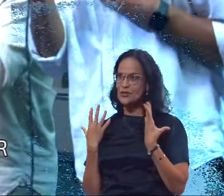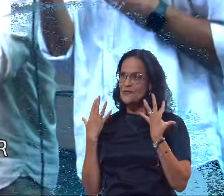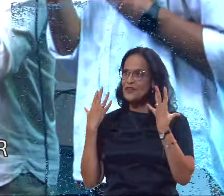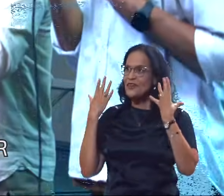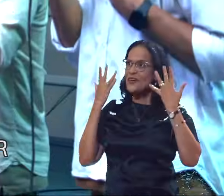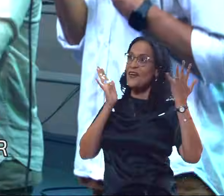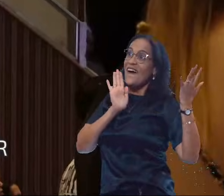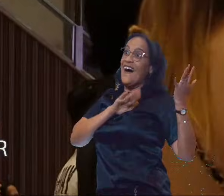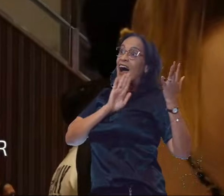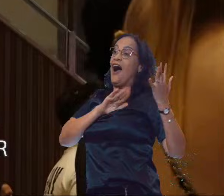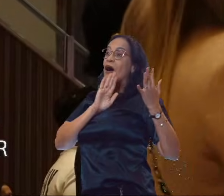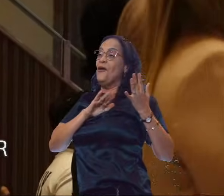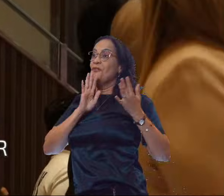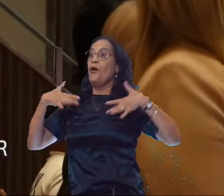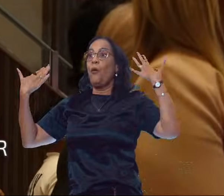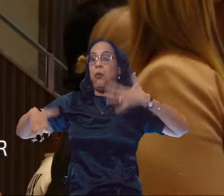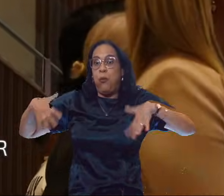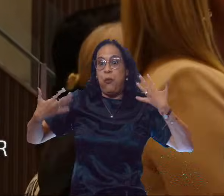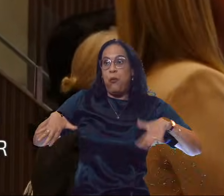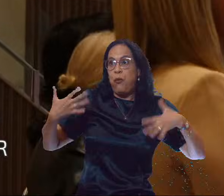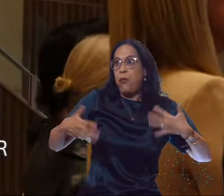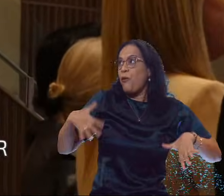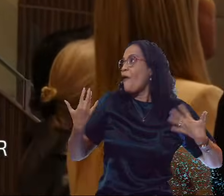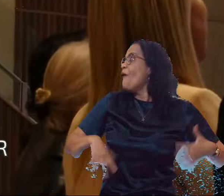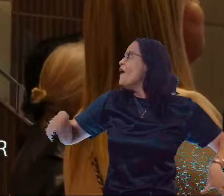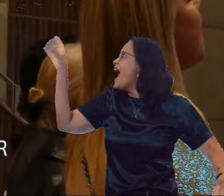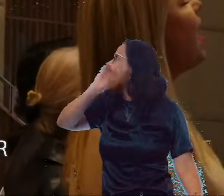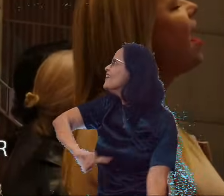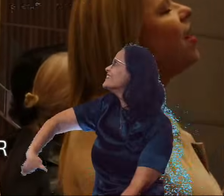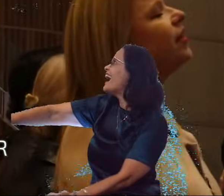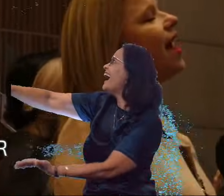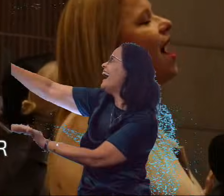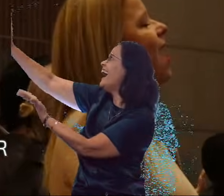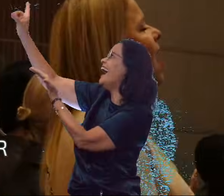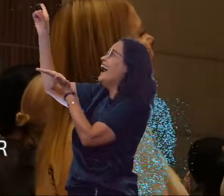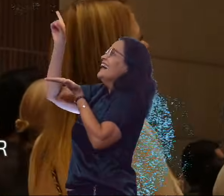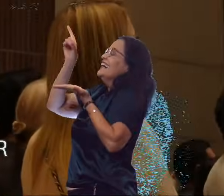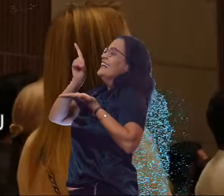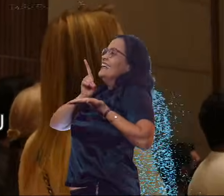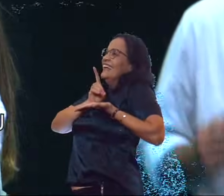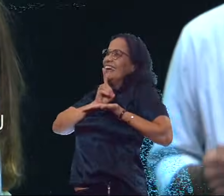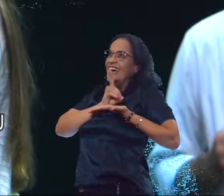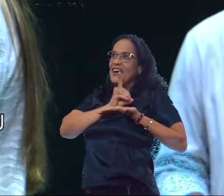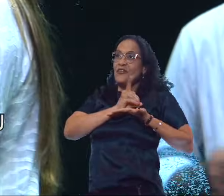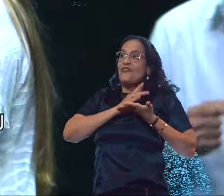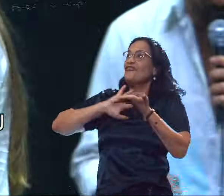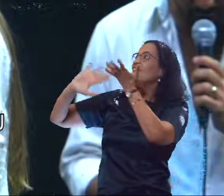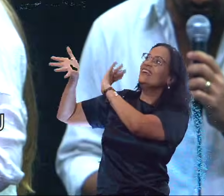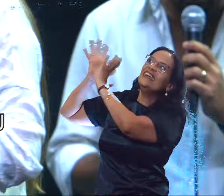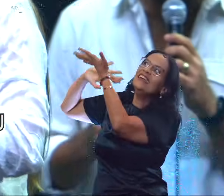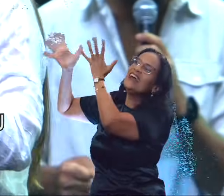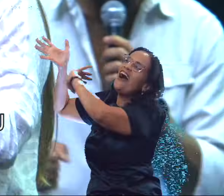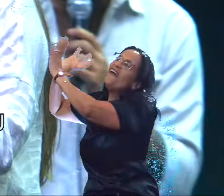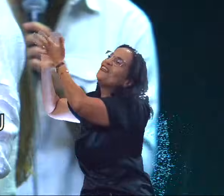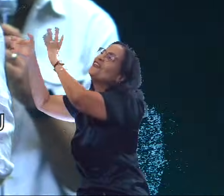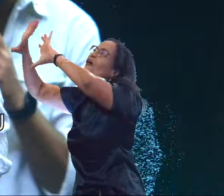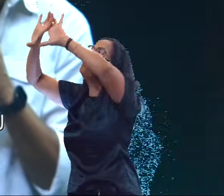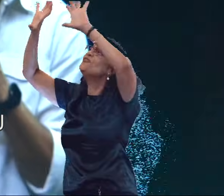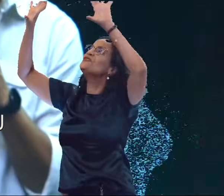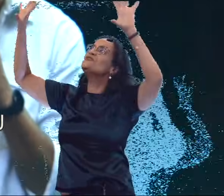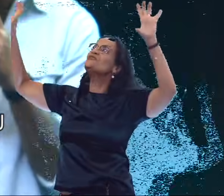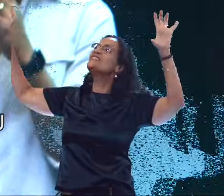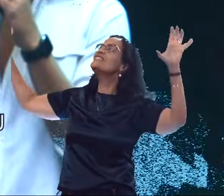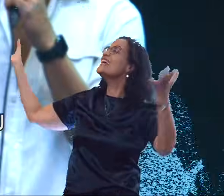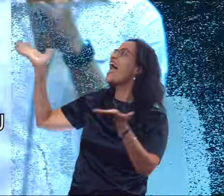incendiar, meu coração, meu teu altar, quero ouvir o